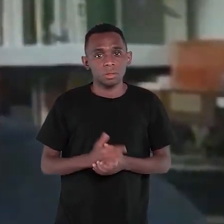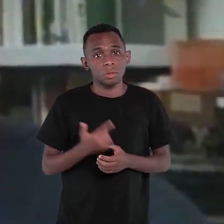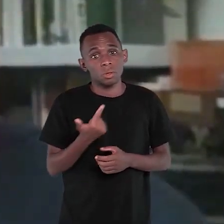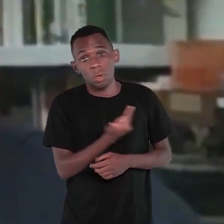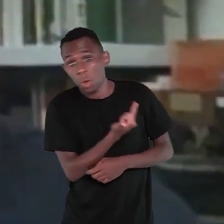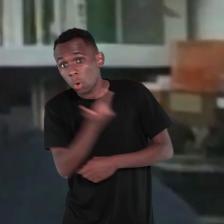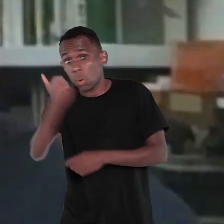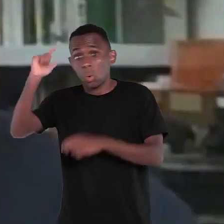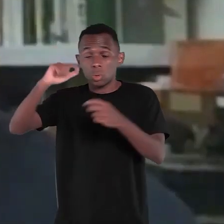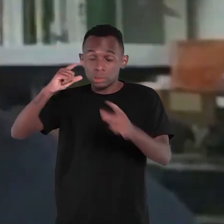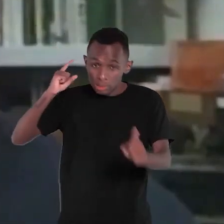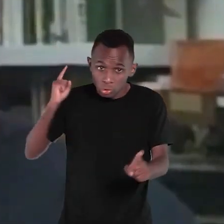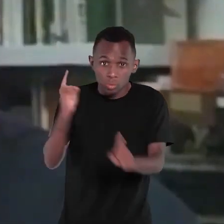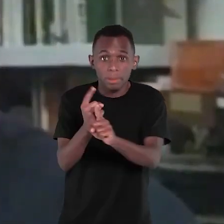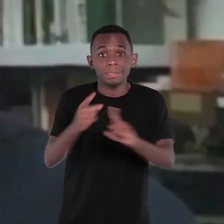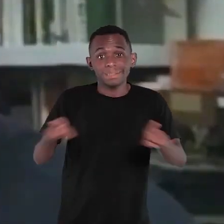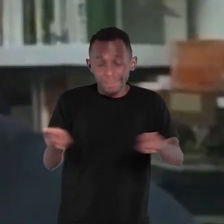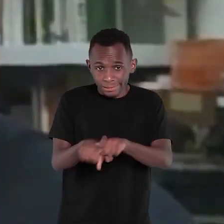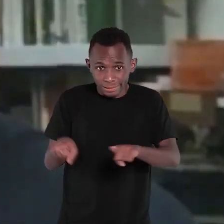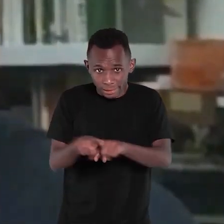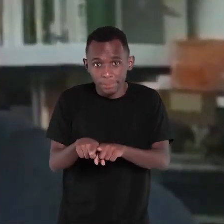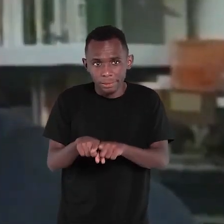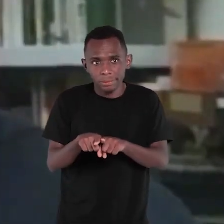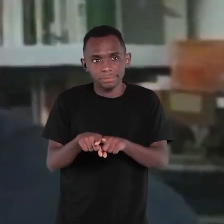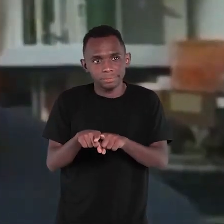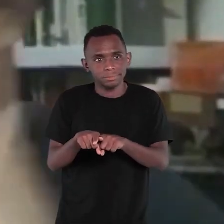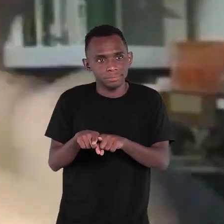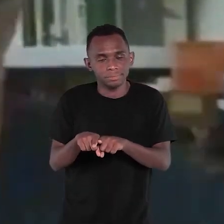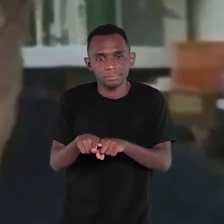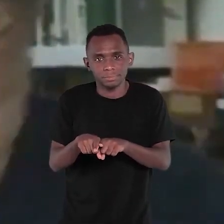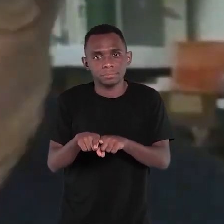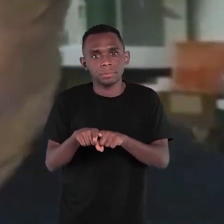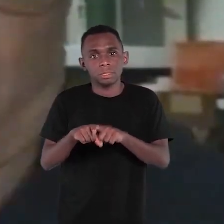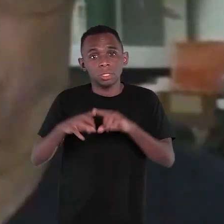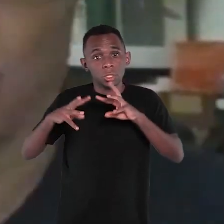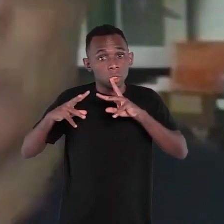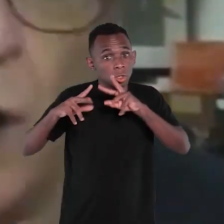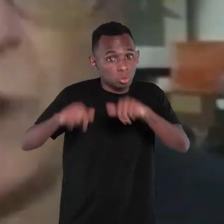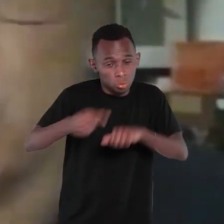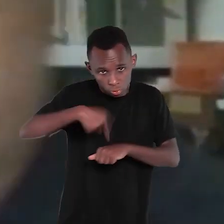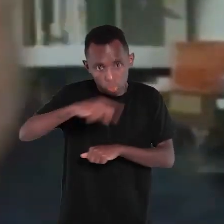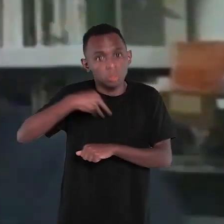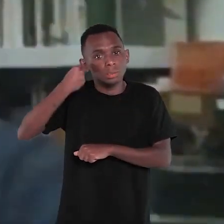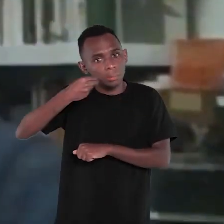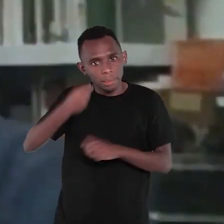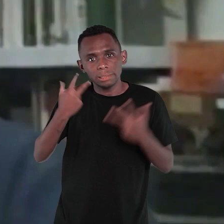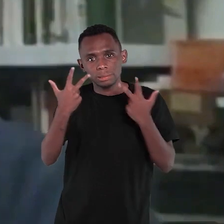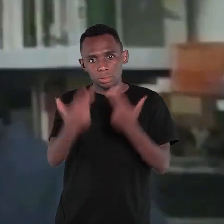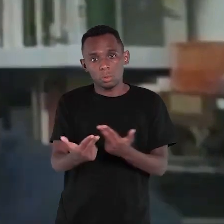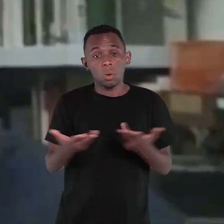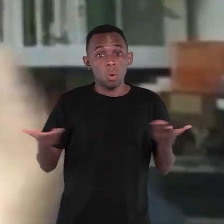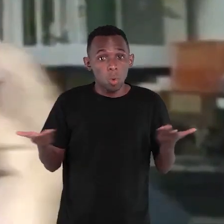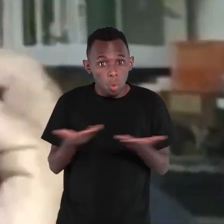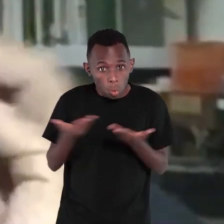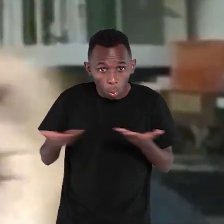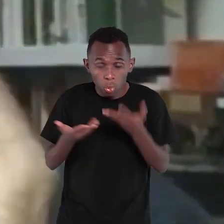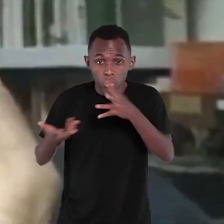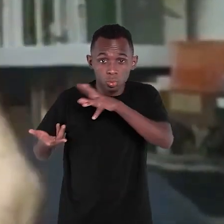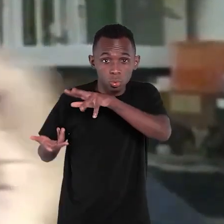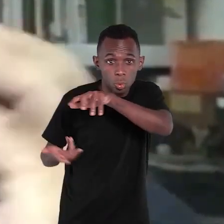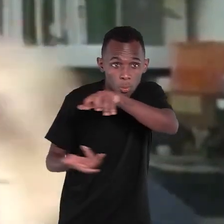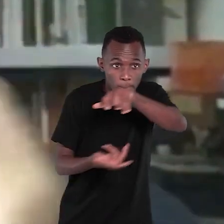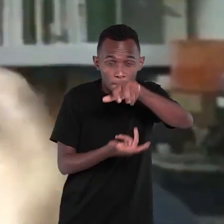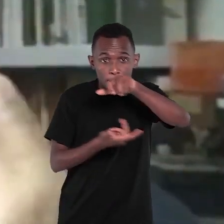A outra constatação, e aí todos nós estamos vivendo isso, quer dizer,